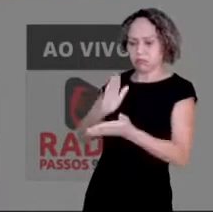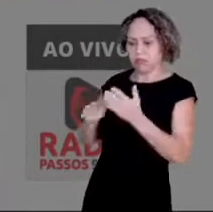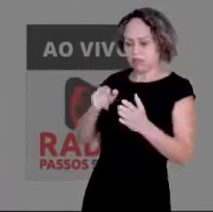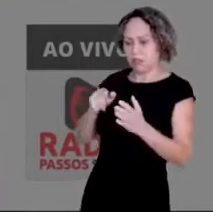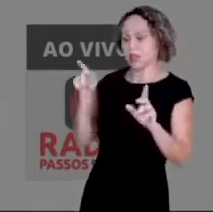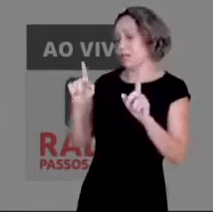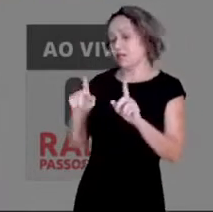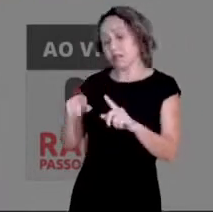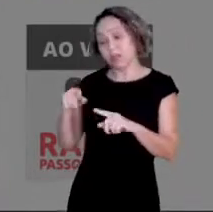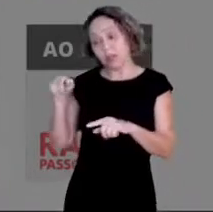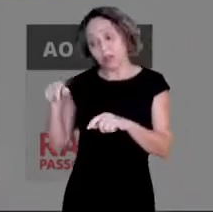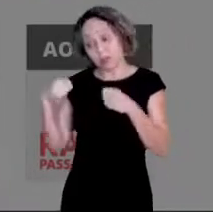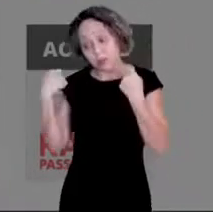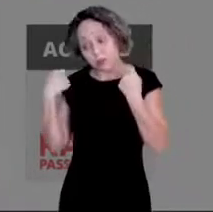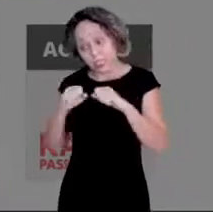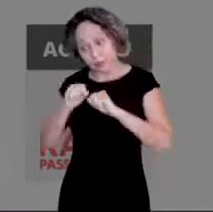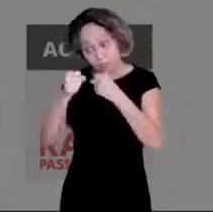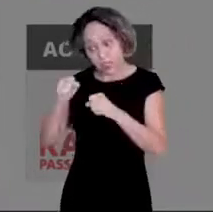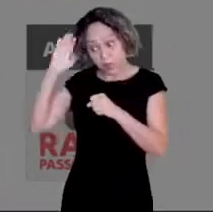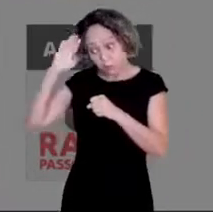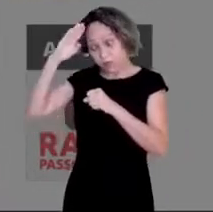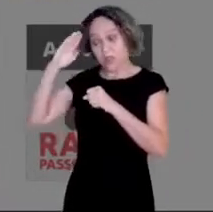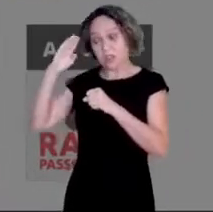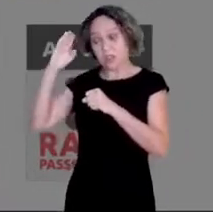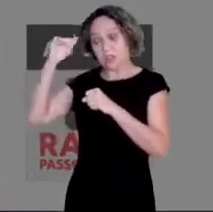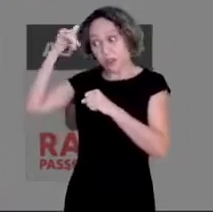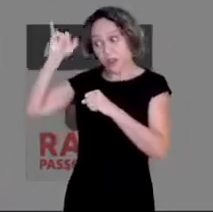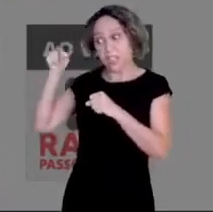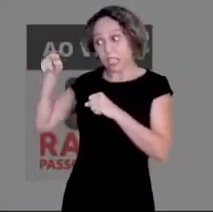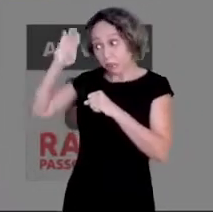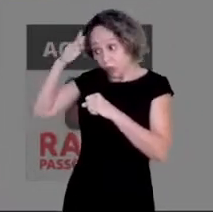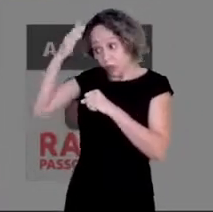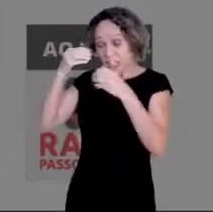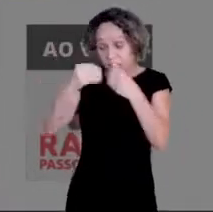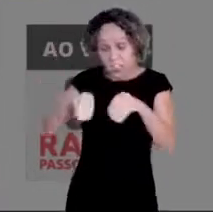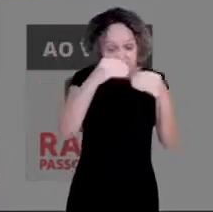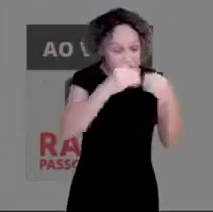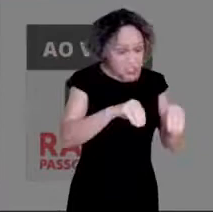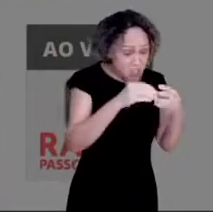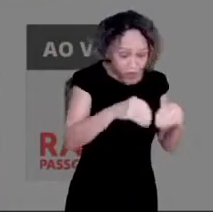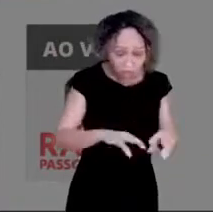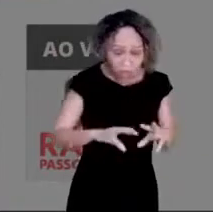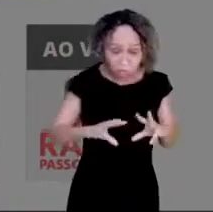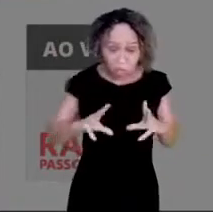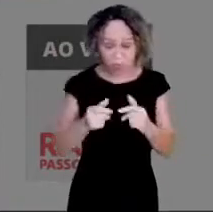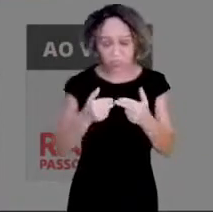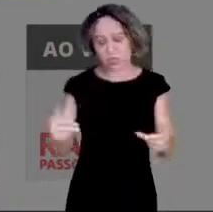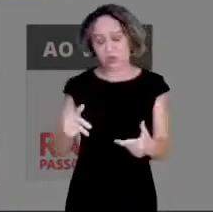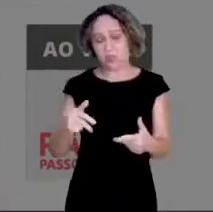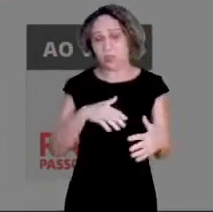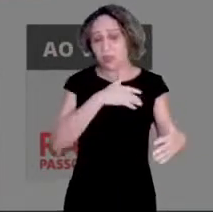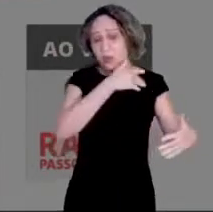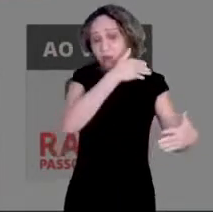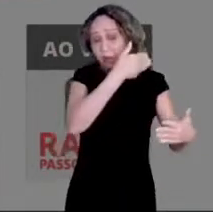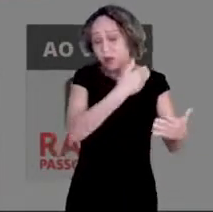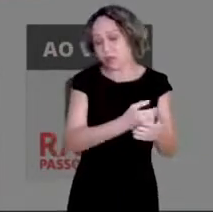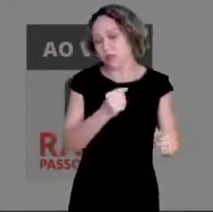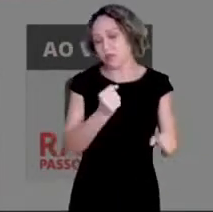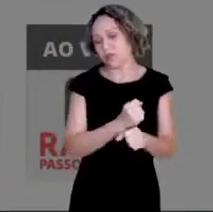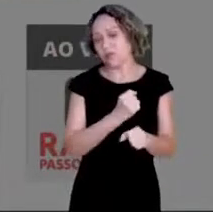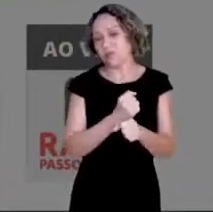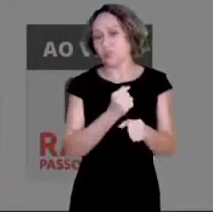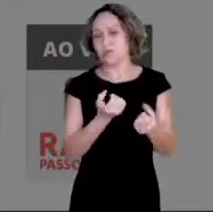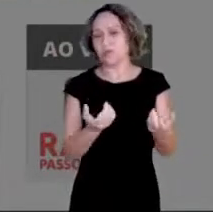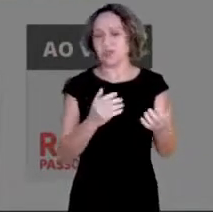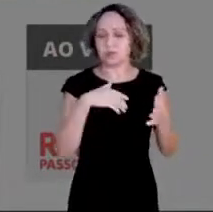projeto que altera a política de preços de combustíveis no país. Como que o senhor enxerga essa política de preços atualmente? E, na